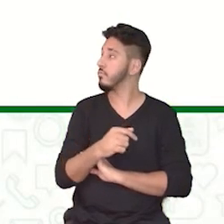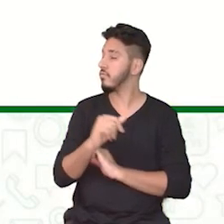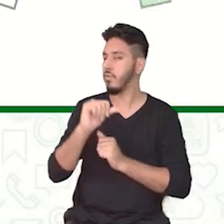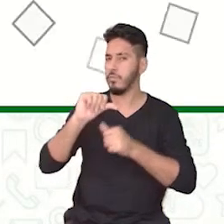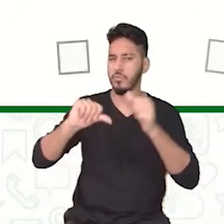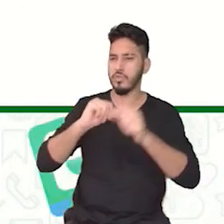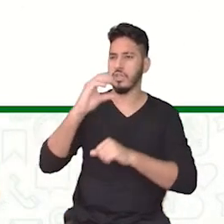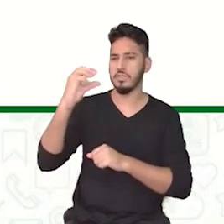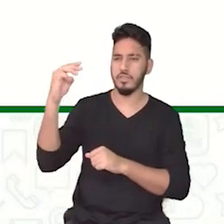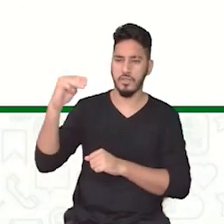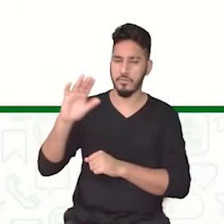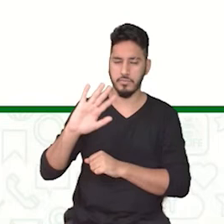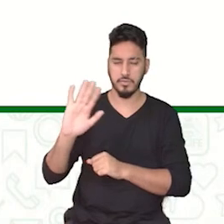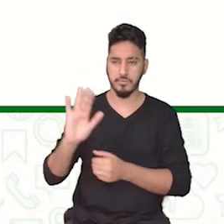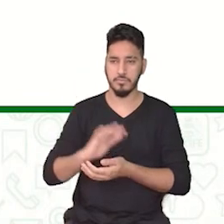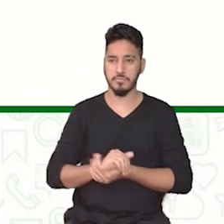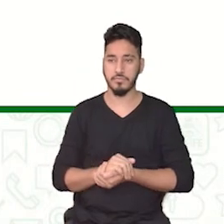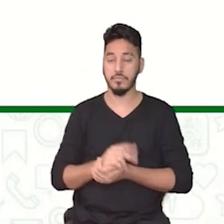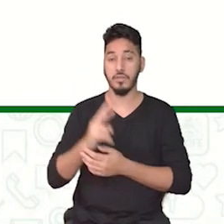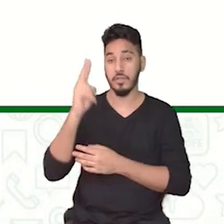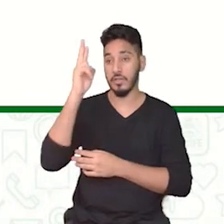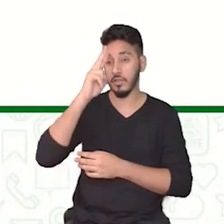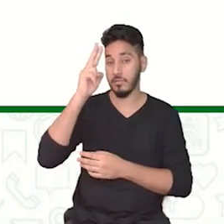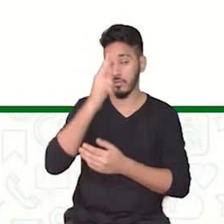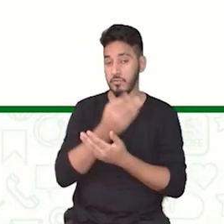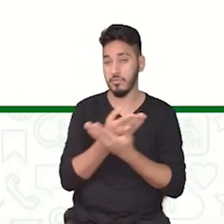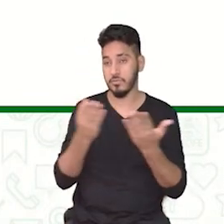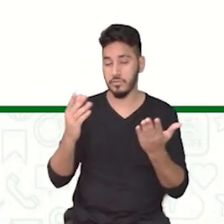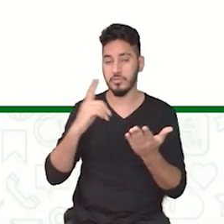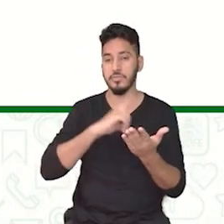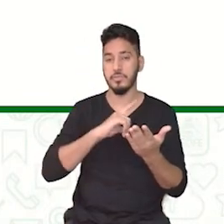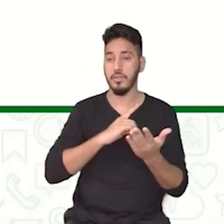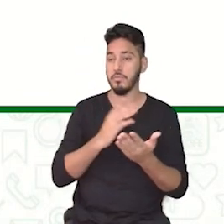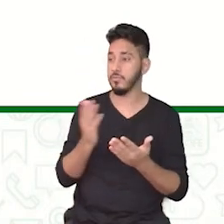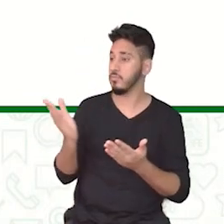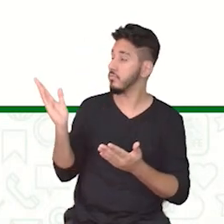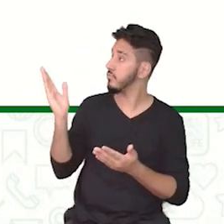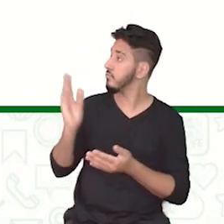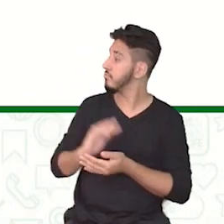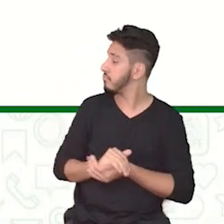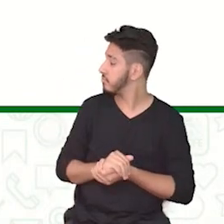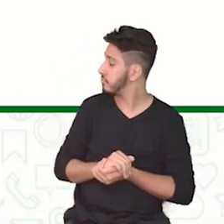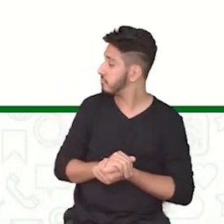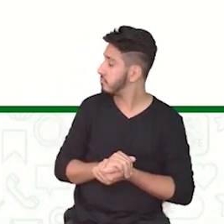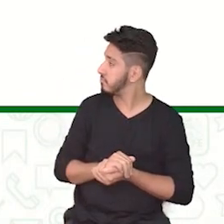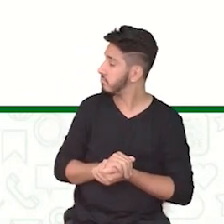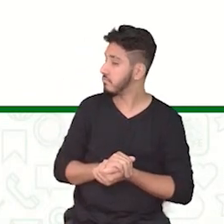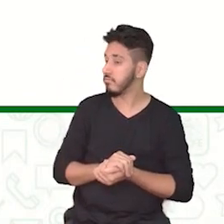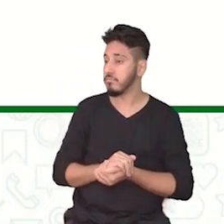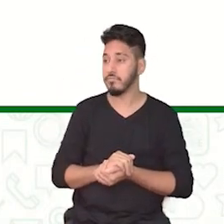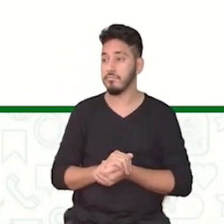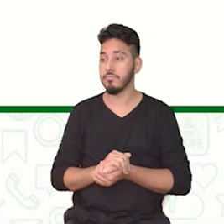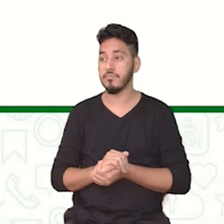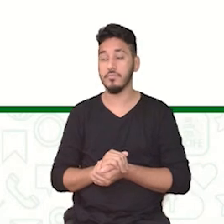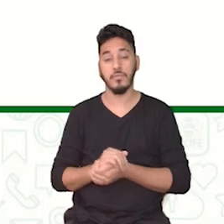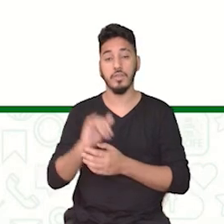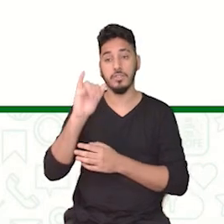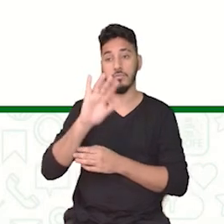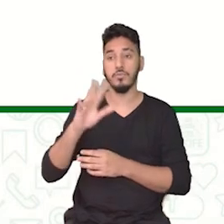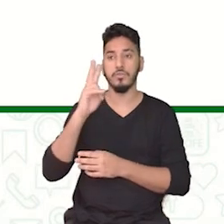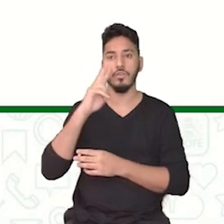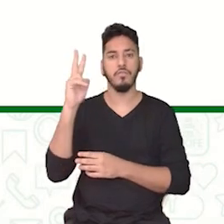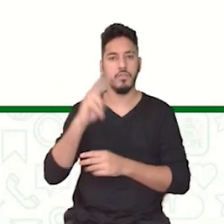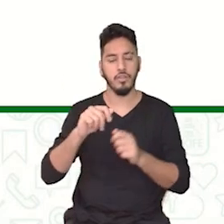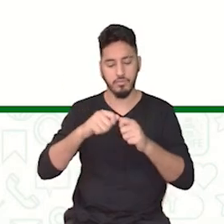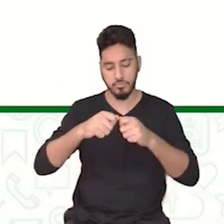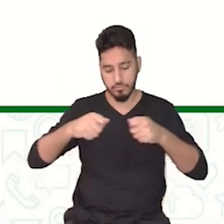truncado isso aí. Bom, recordando, nós temos aí as figuras que vimos, os instrumentos,